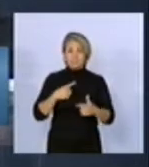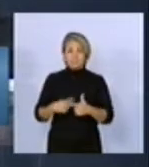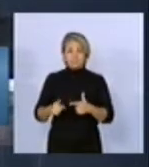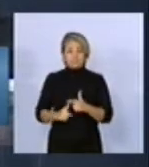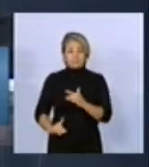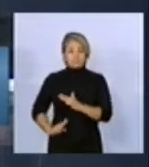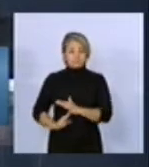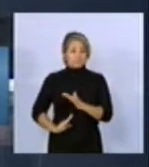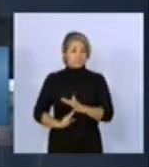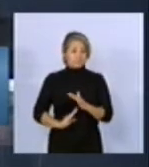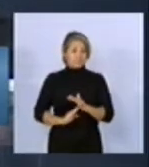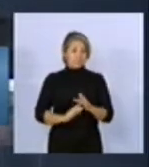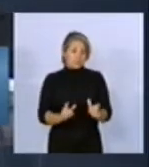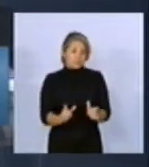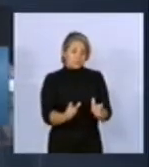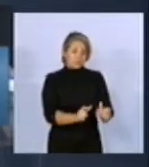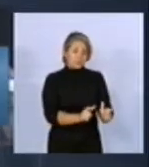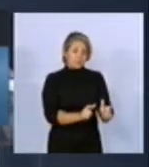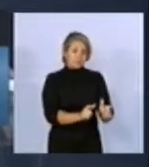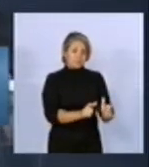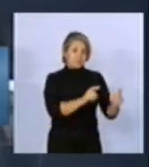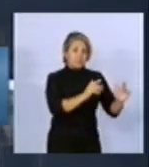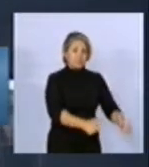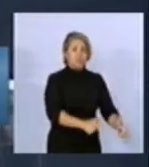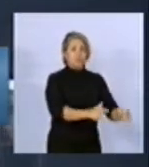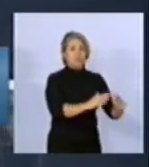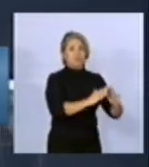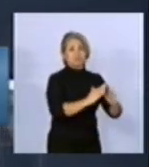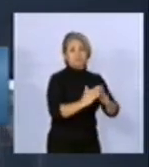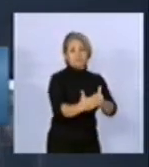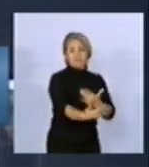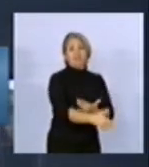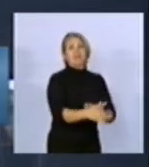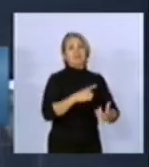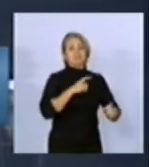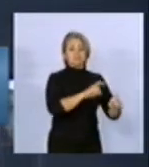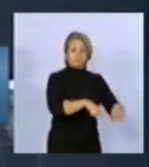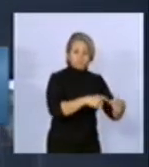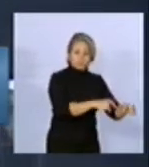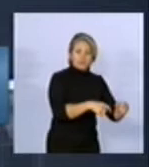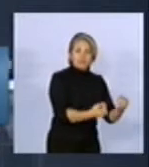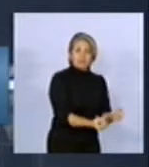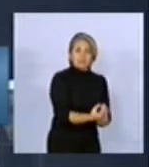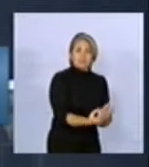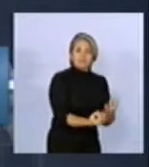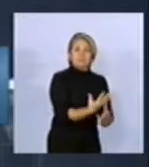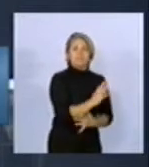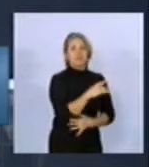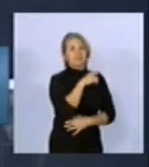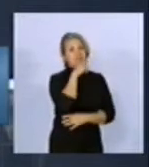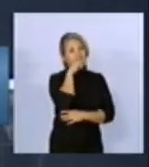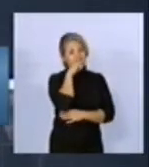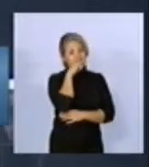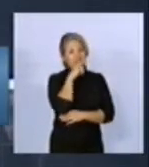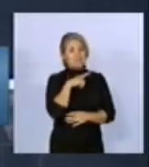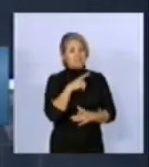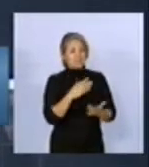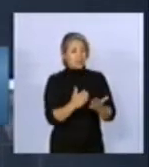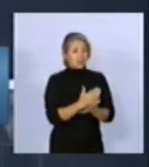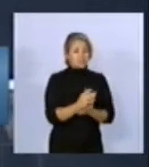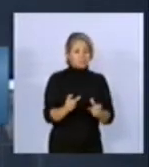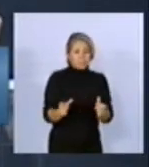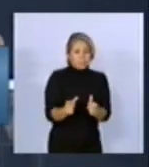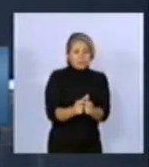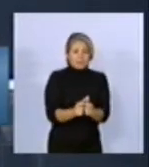propriedades a grande estrutura agrária do Paraná hoje são de pequenos produtores de